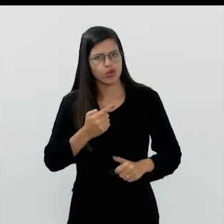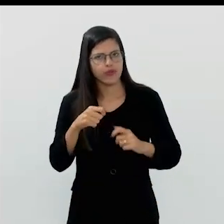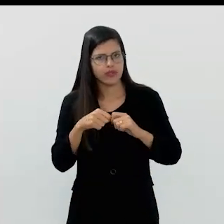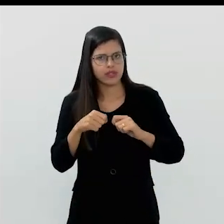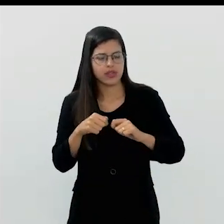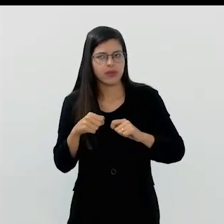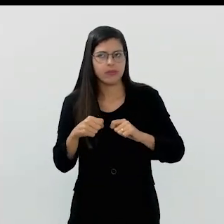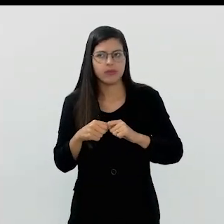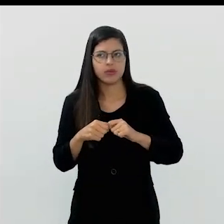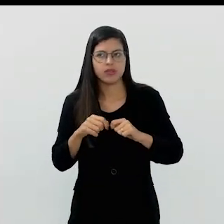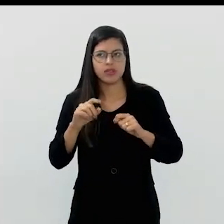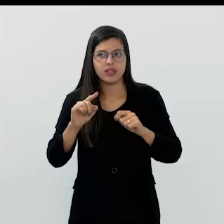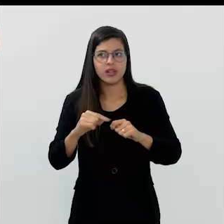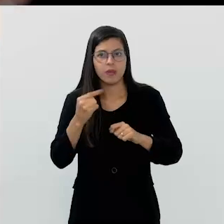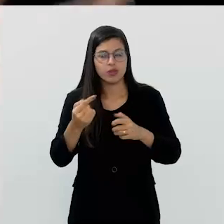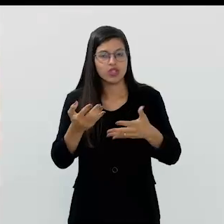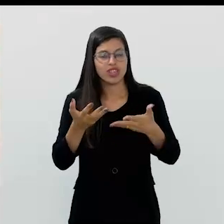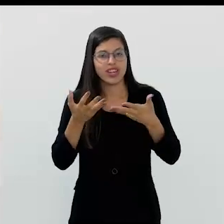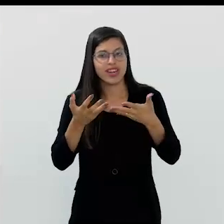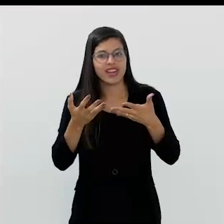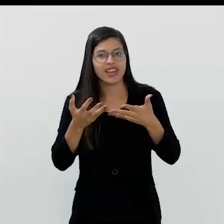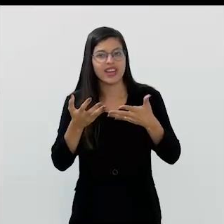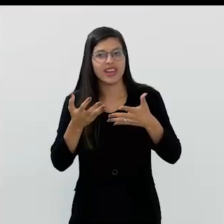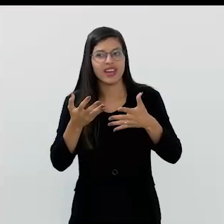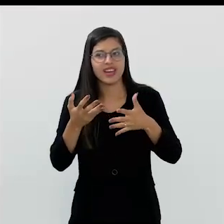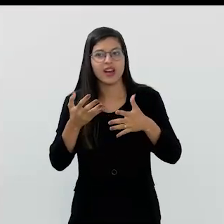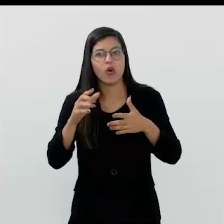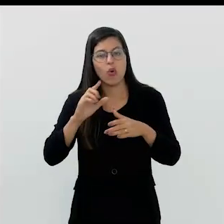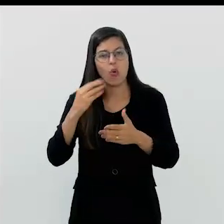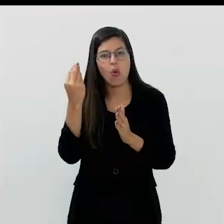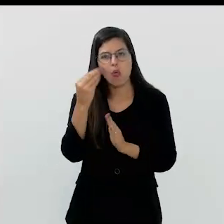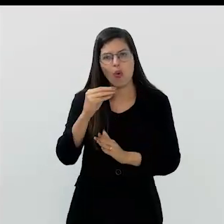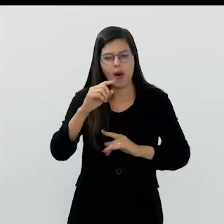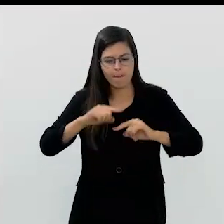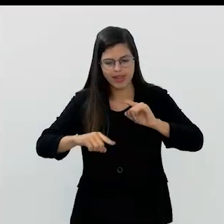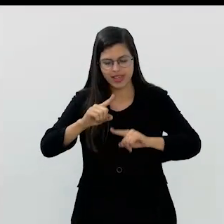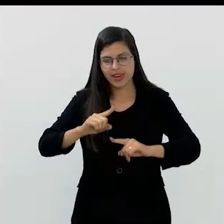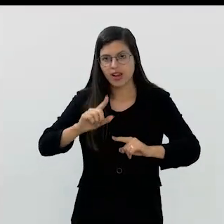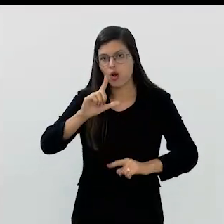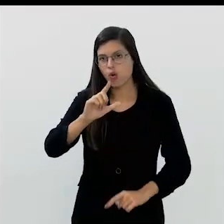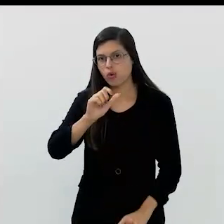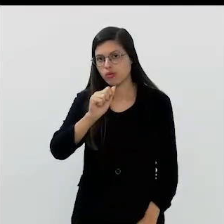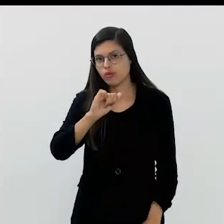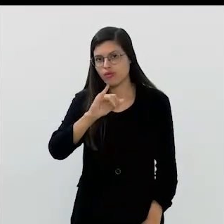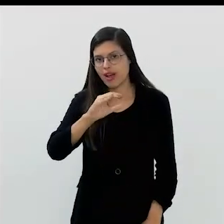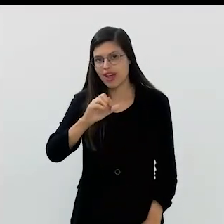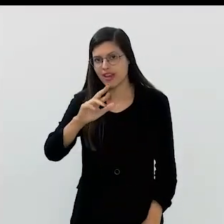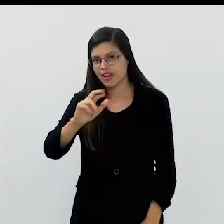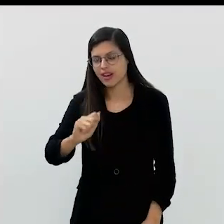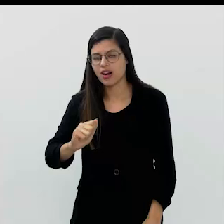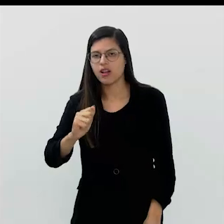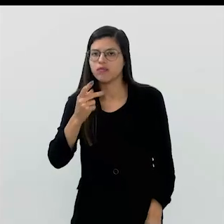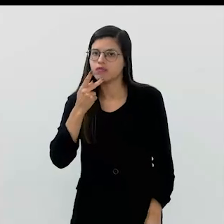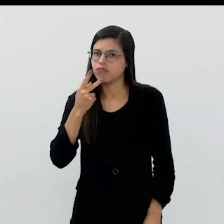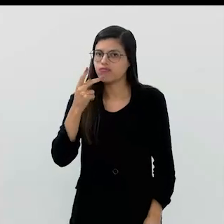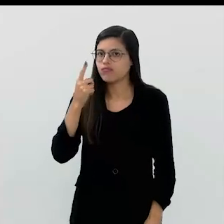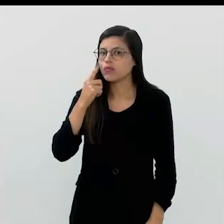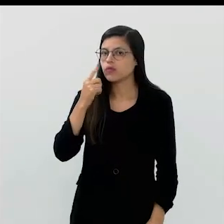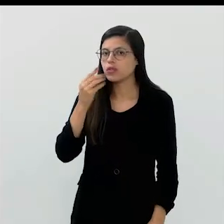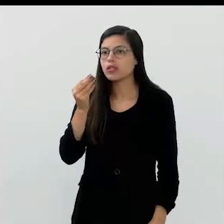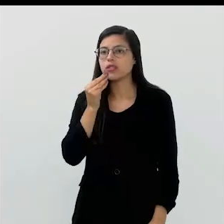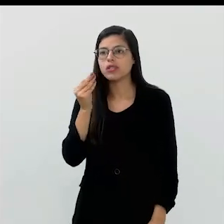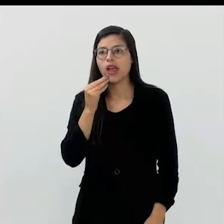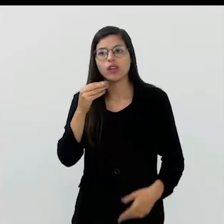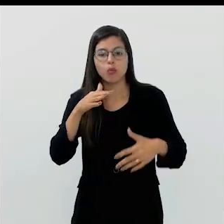queria revestir ela, né? Com lycra. Aí eu falei pra ele, vamos fazer primeiro um teste, né? Pra te ver o